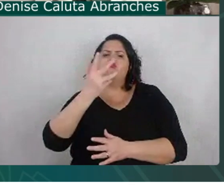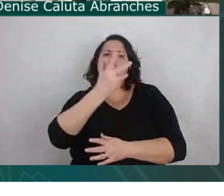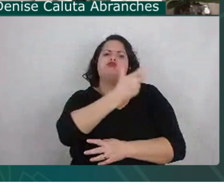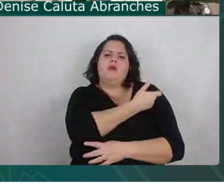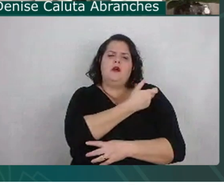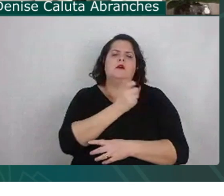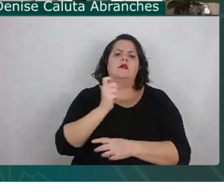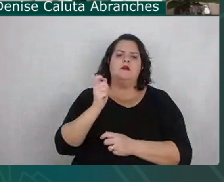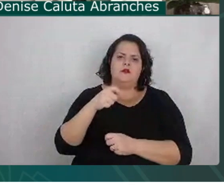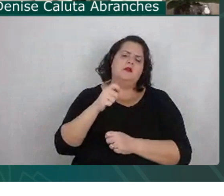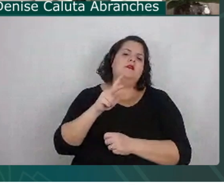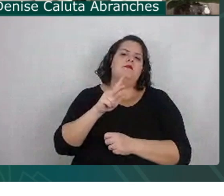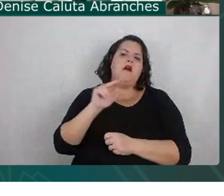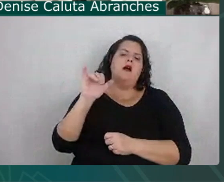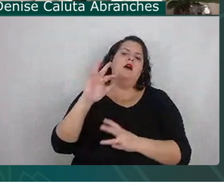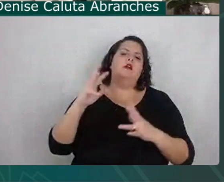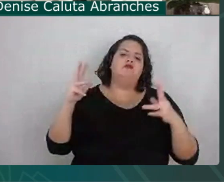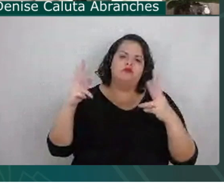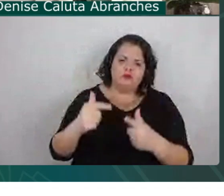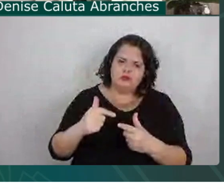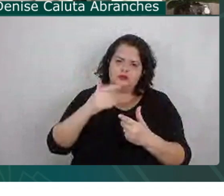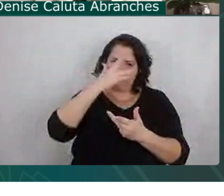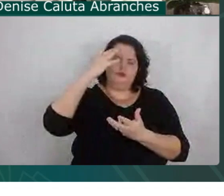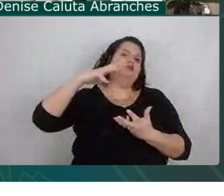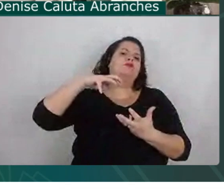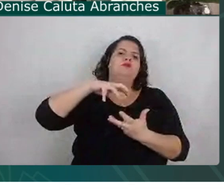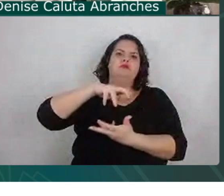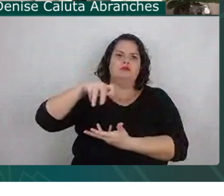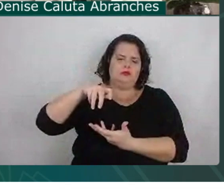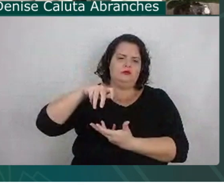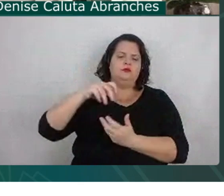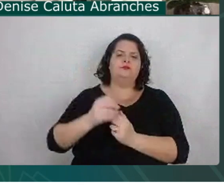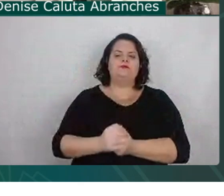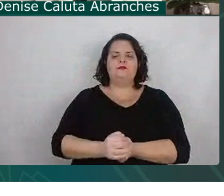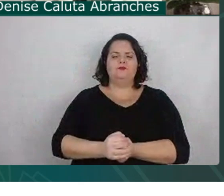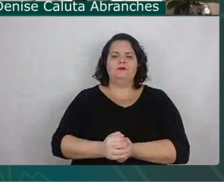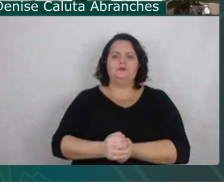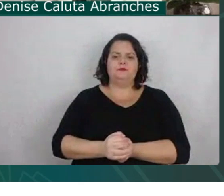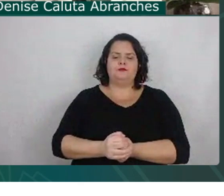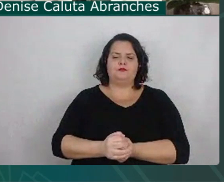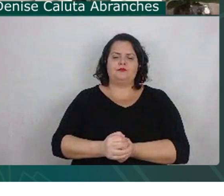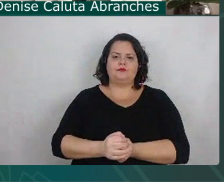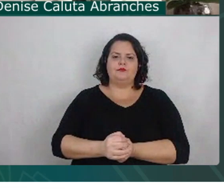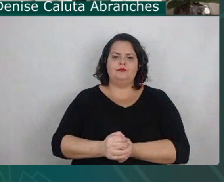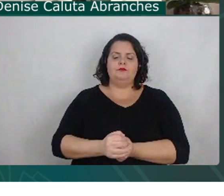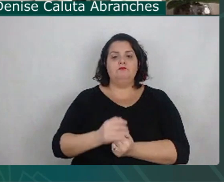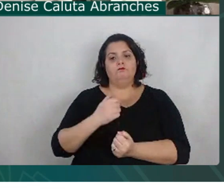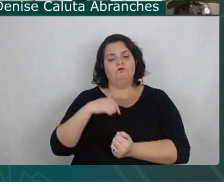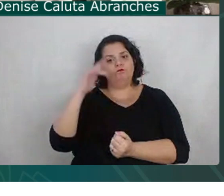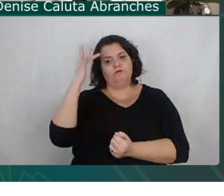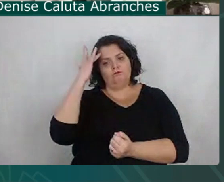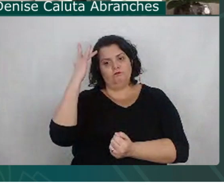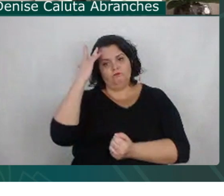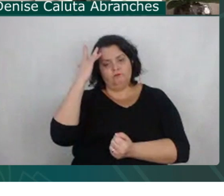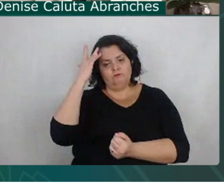atender toda a população mundial de bilhões de pessoas. Então, eu acho que o cenário provavelmente